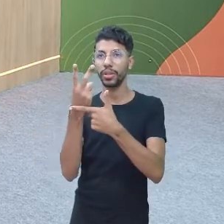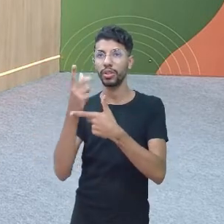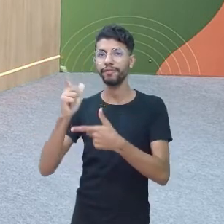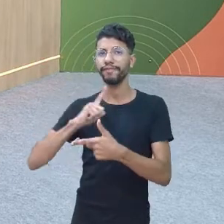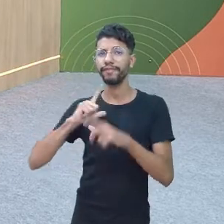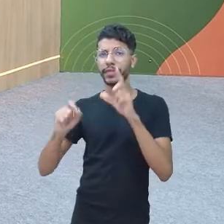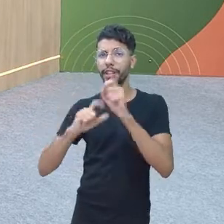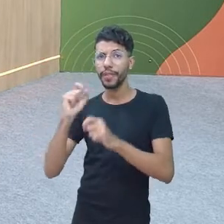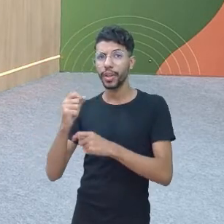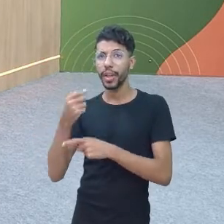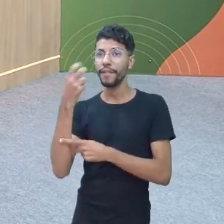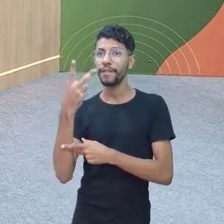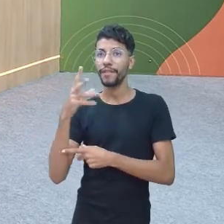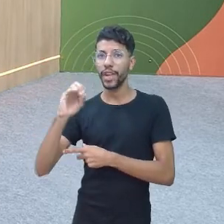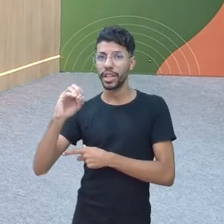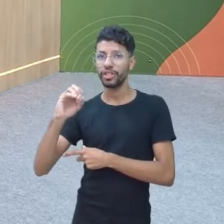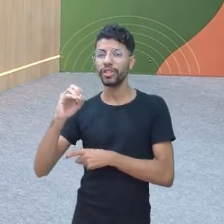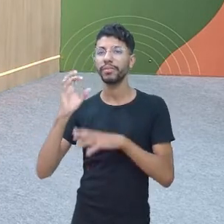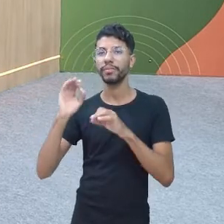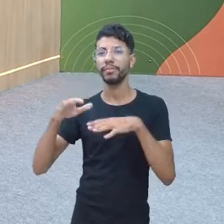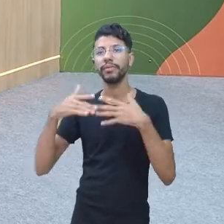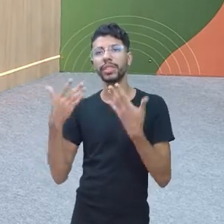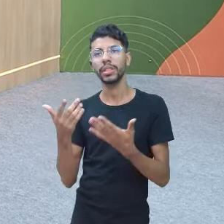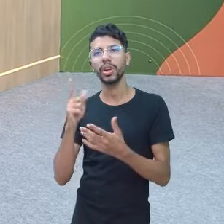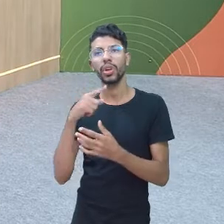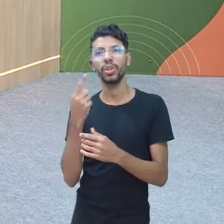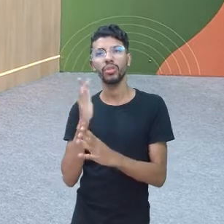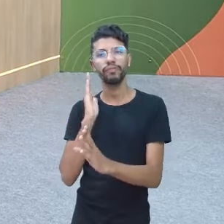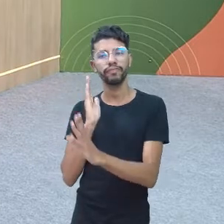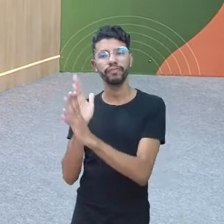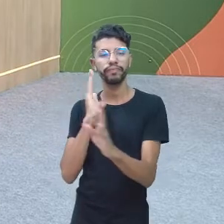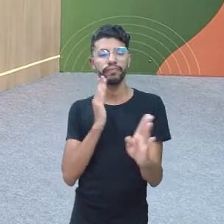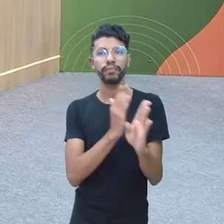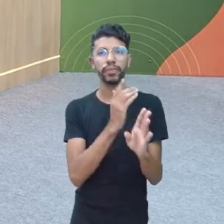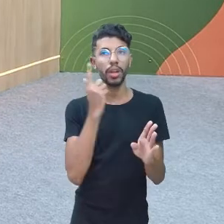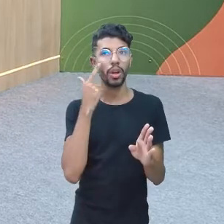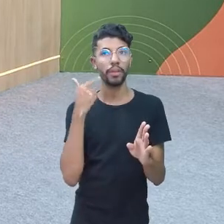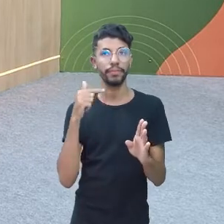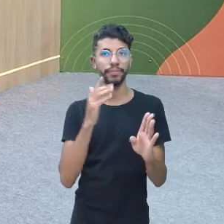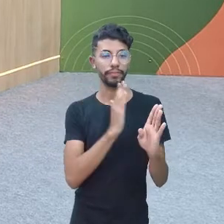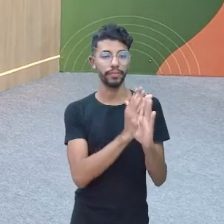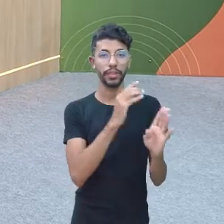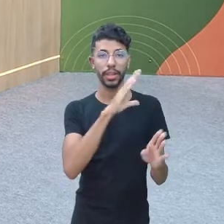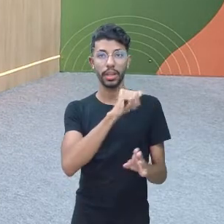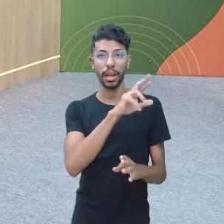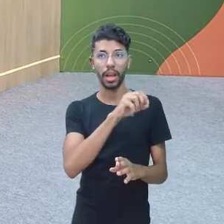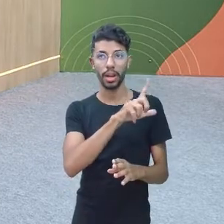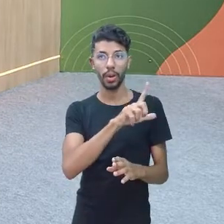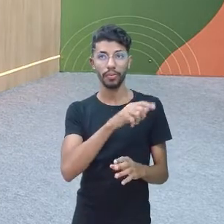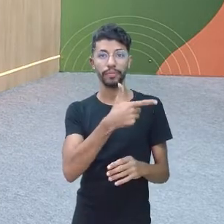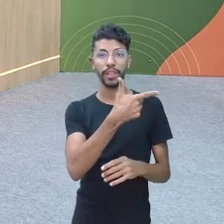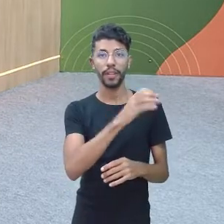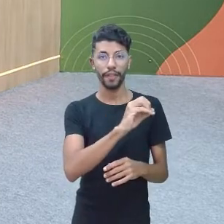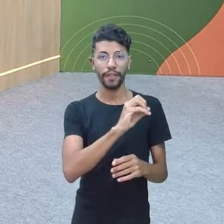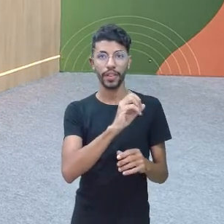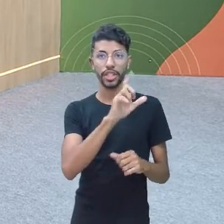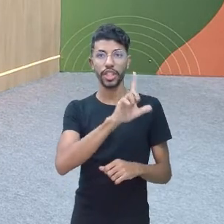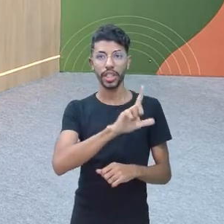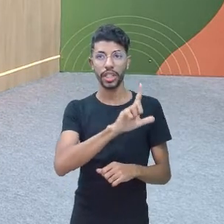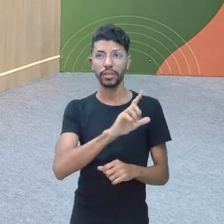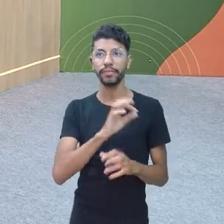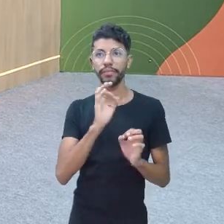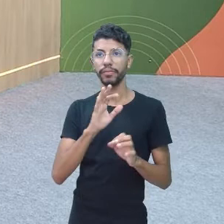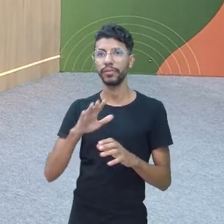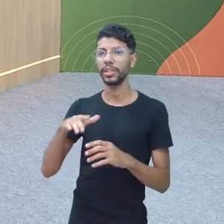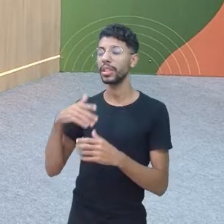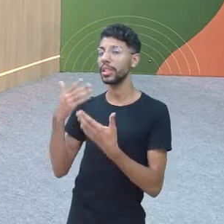20. Então, tá, descobrimos a quantidade de Carol, ela arrecadou 20 litros. E a quantidade de Lara vai